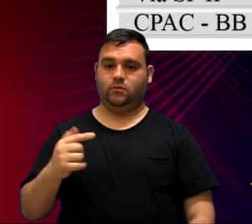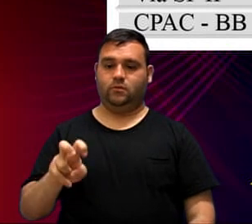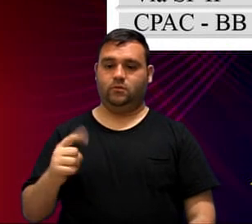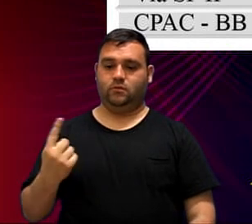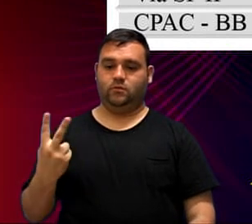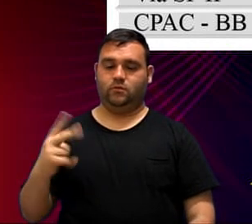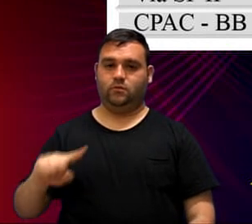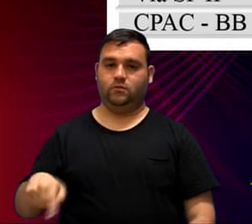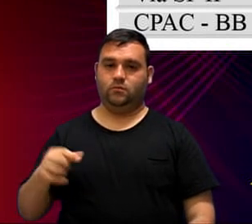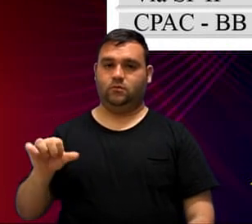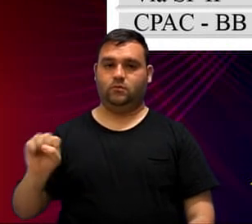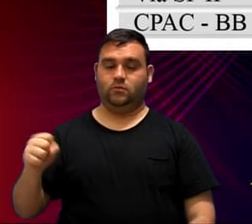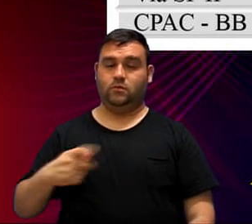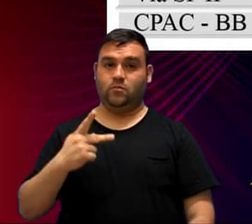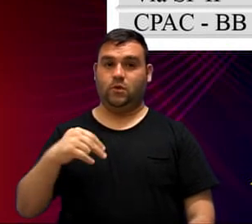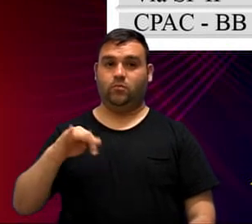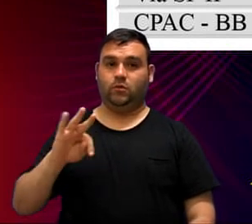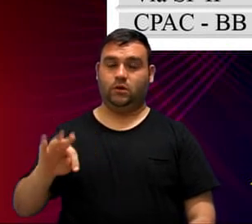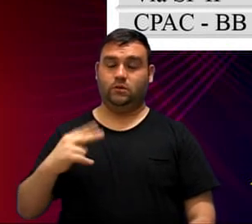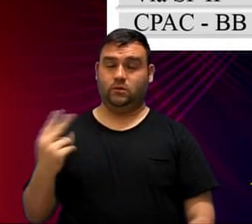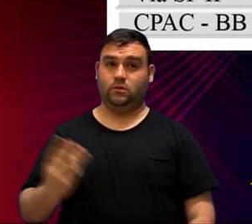R$ 754.512,48. O PEMAT 3, de